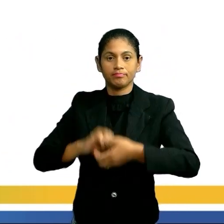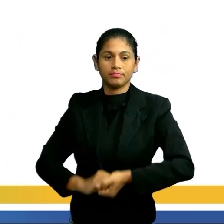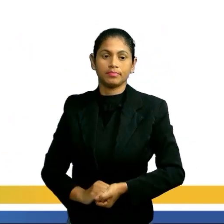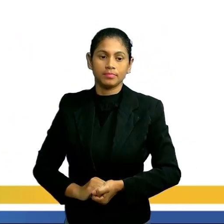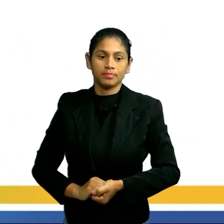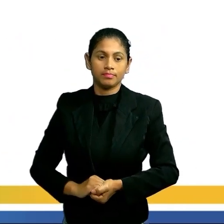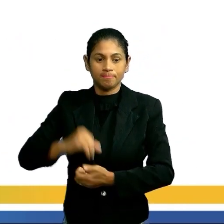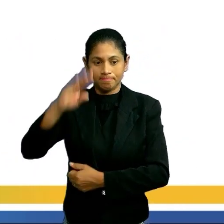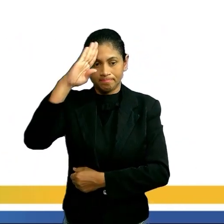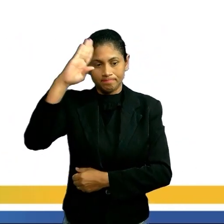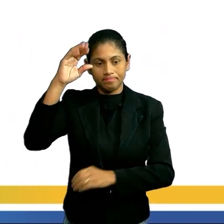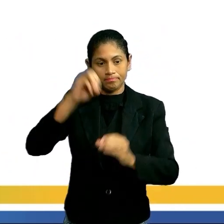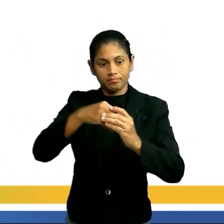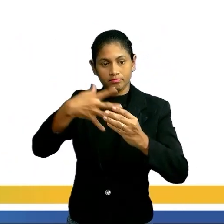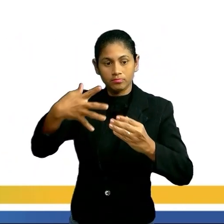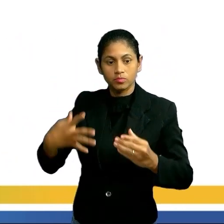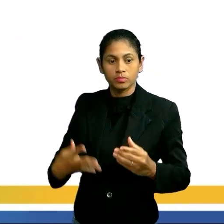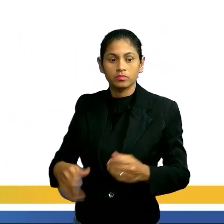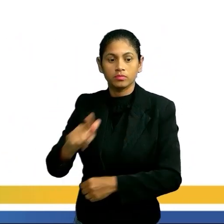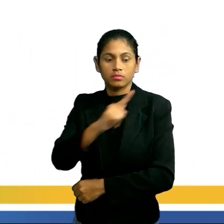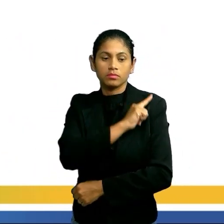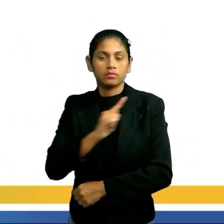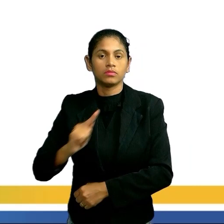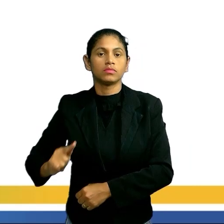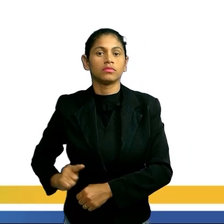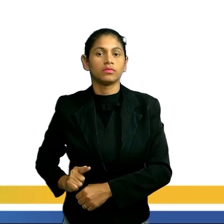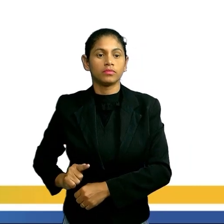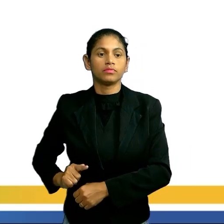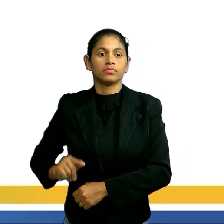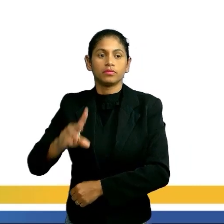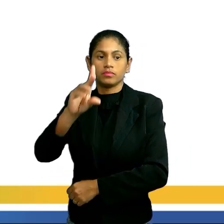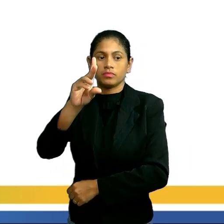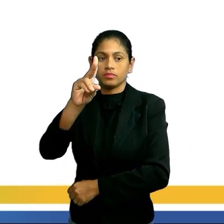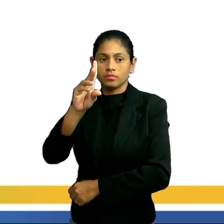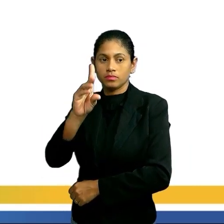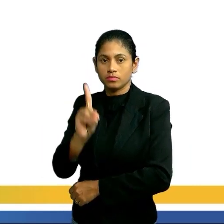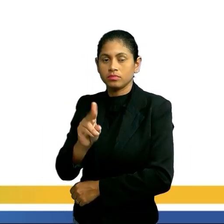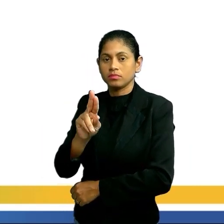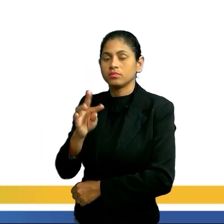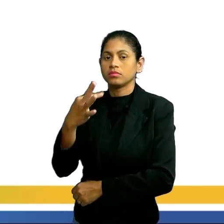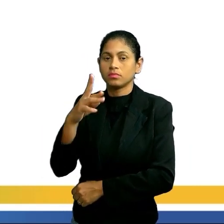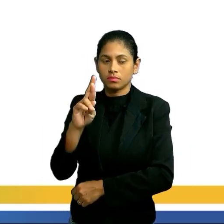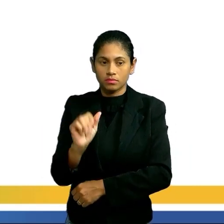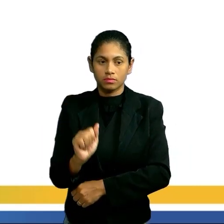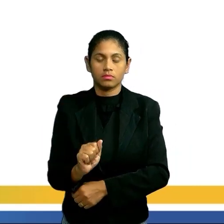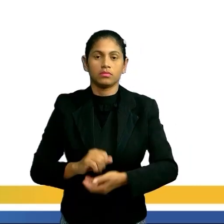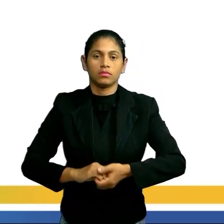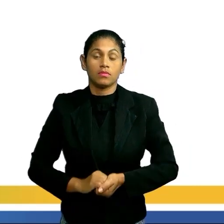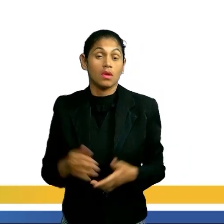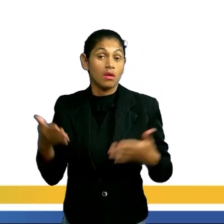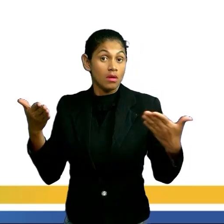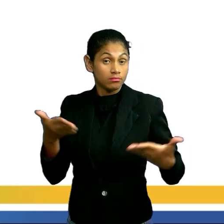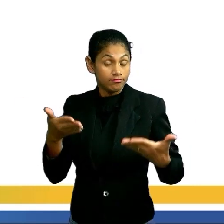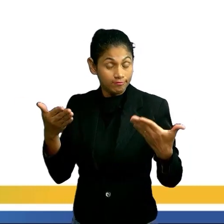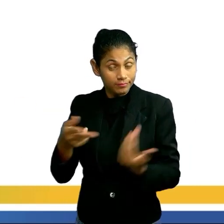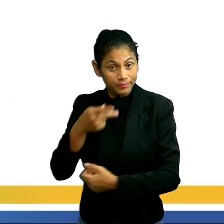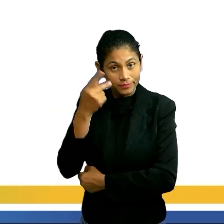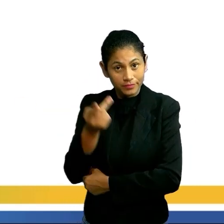as principais características do governo do tio Dutra. Agora a gente vai falar do nosso